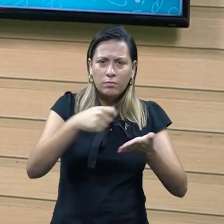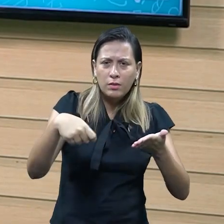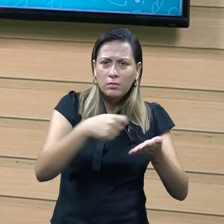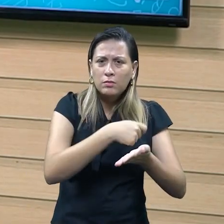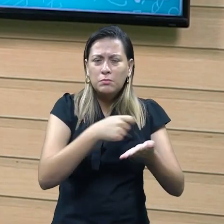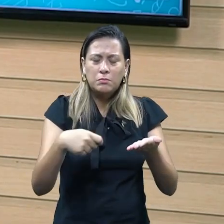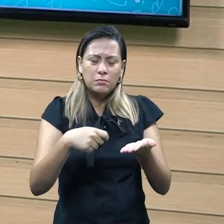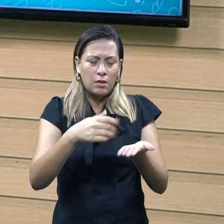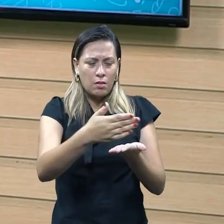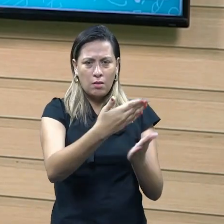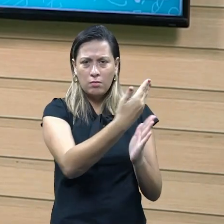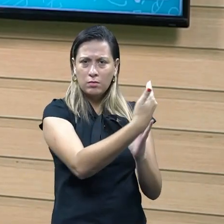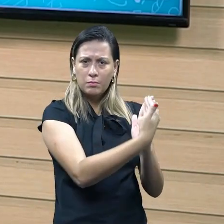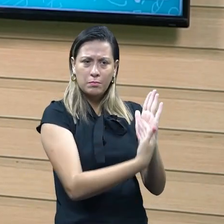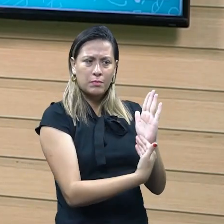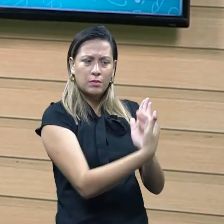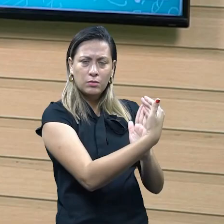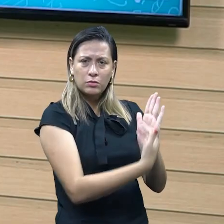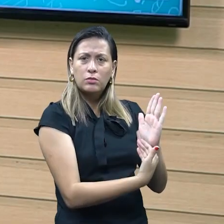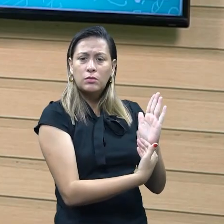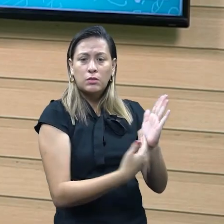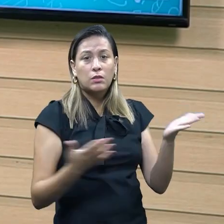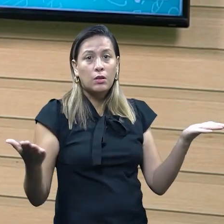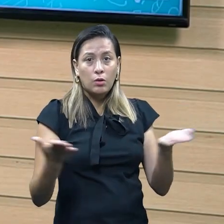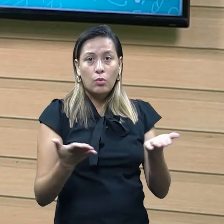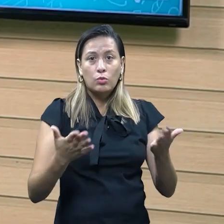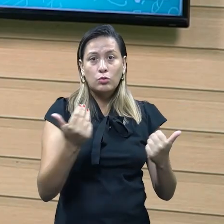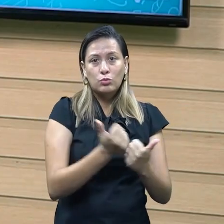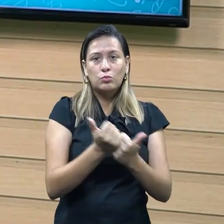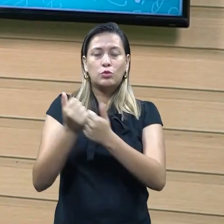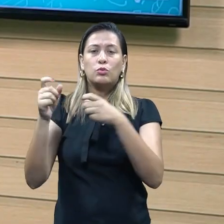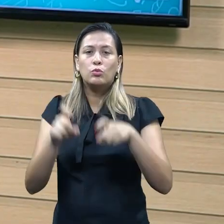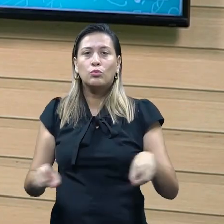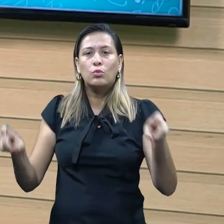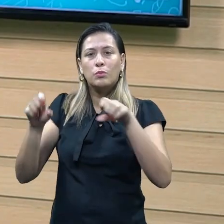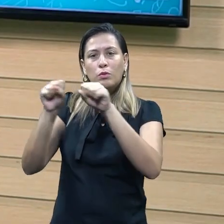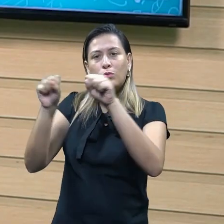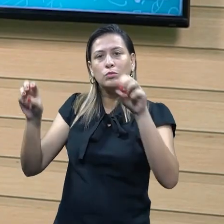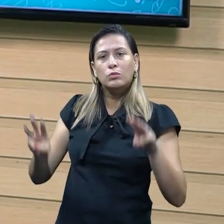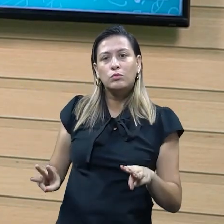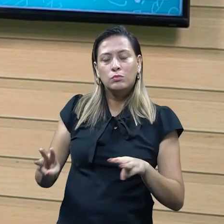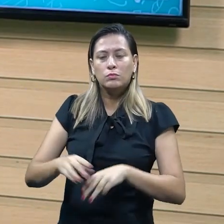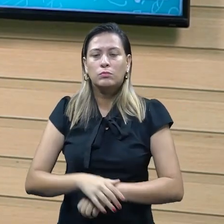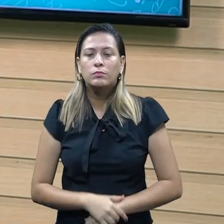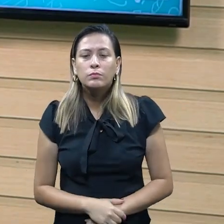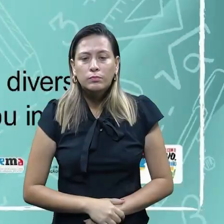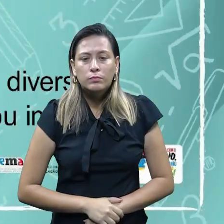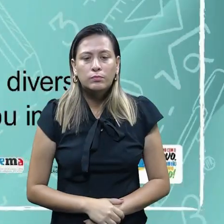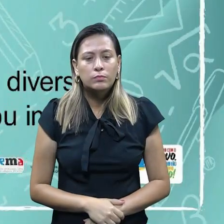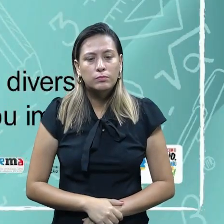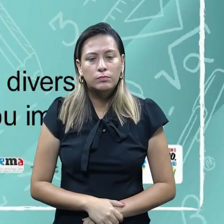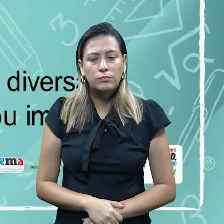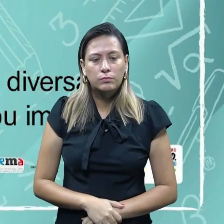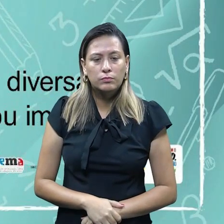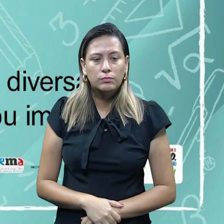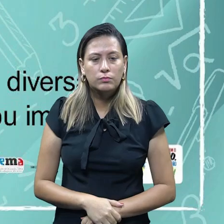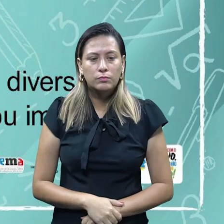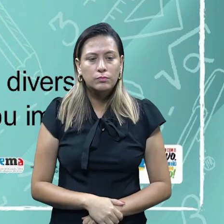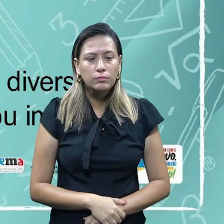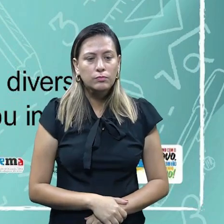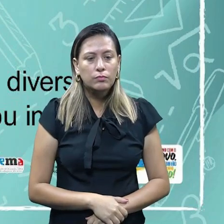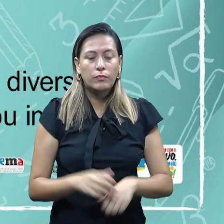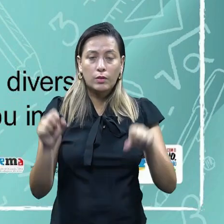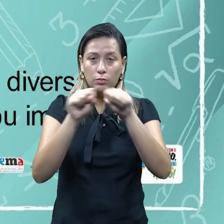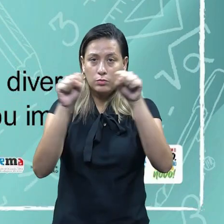em pranchetas, diretamente agora no computador, num software no computador, com bem mais precisão. No sistema